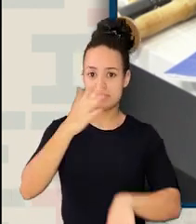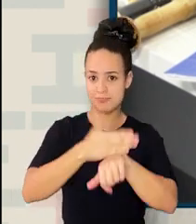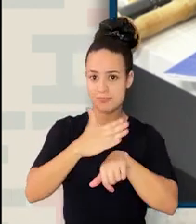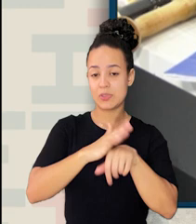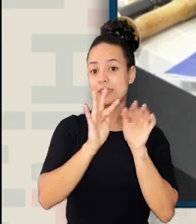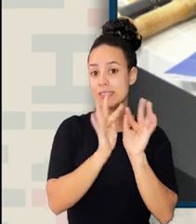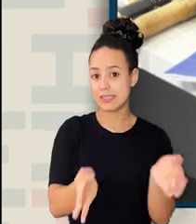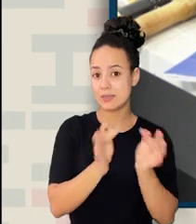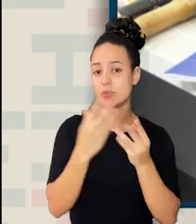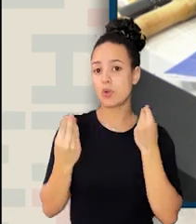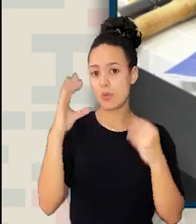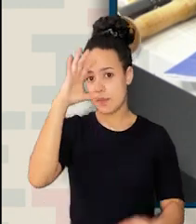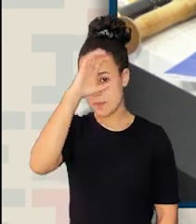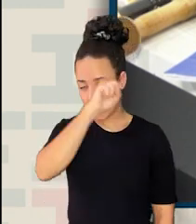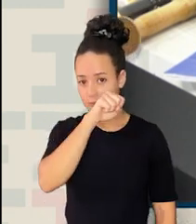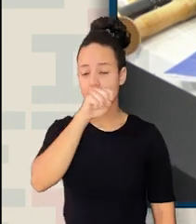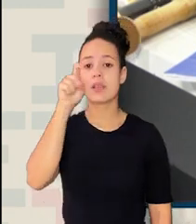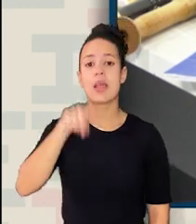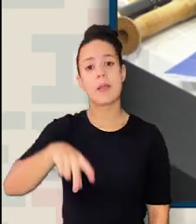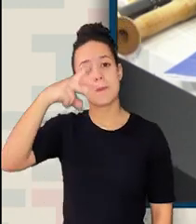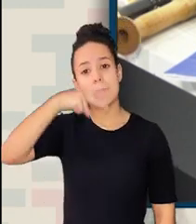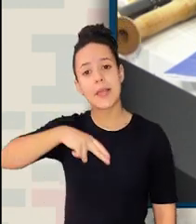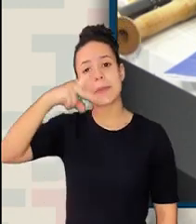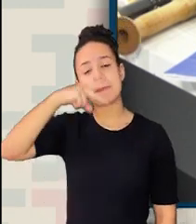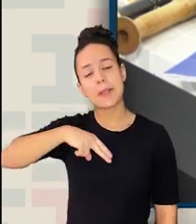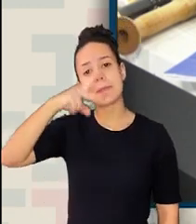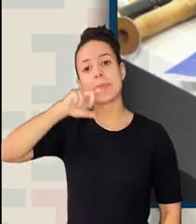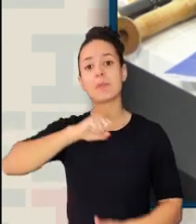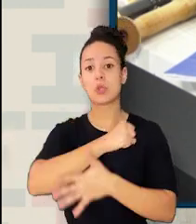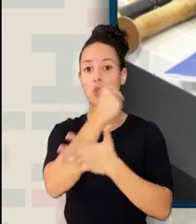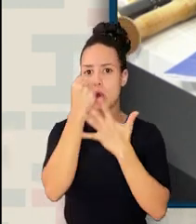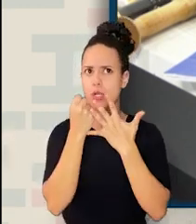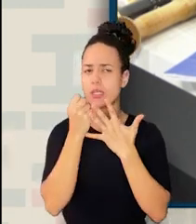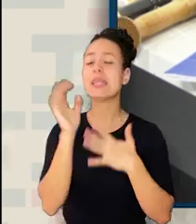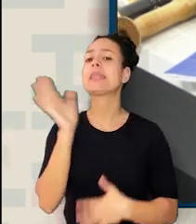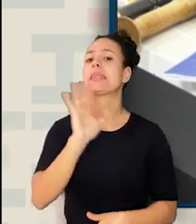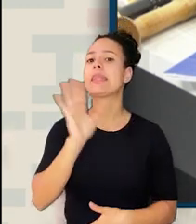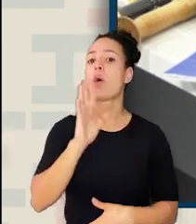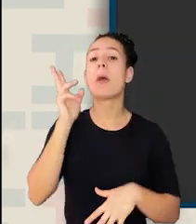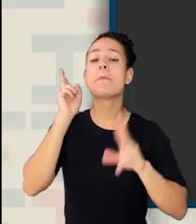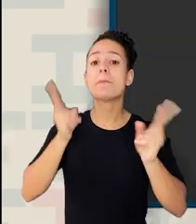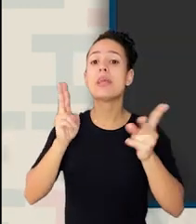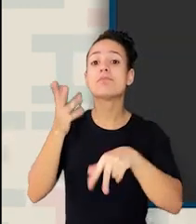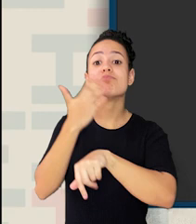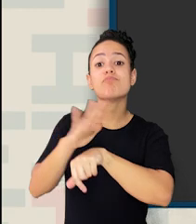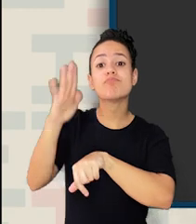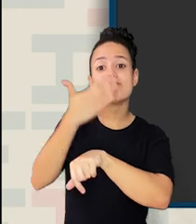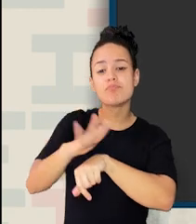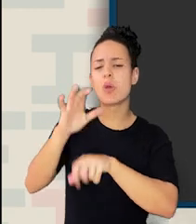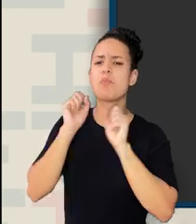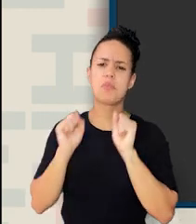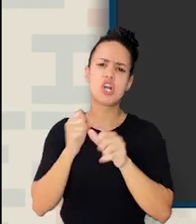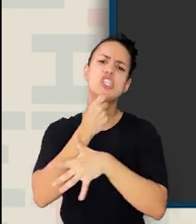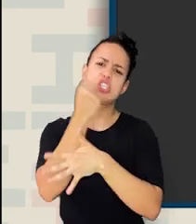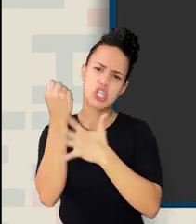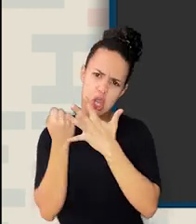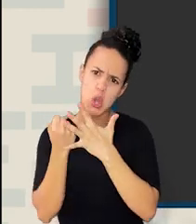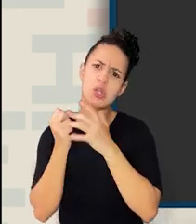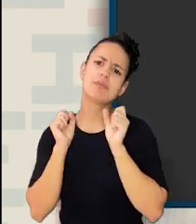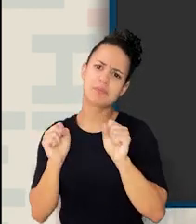essa articulação assim, repetindo a mesma nota. Repetindo a mesma nota não, repetindo a mesma articulação, tá? Pode ser também a mesma